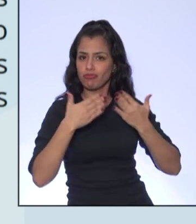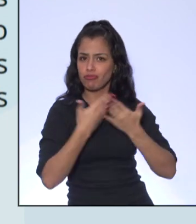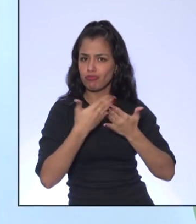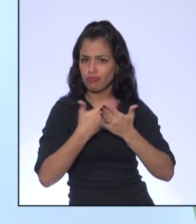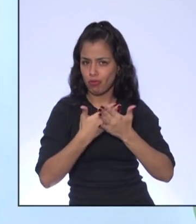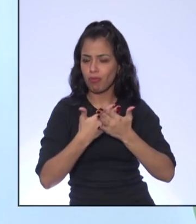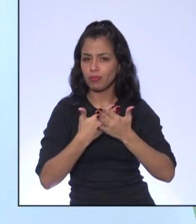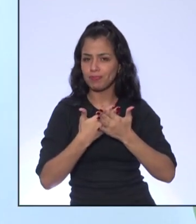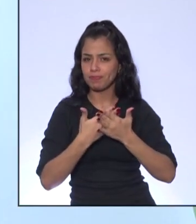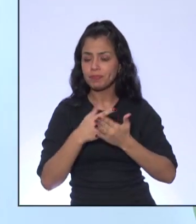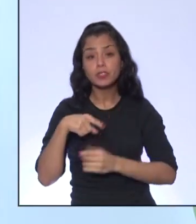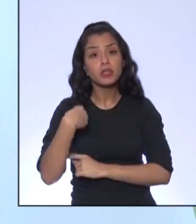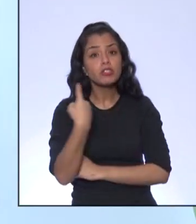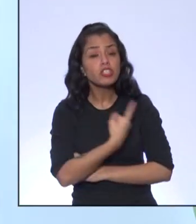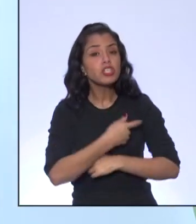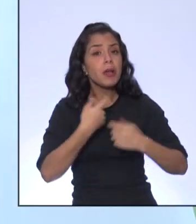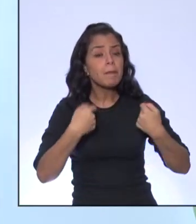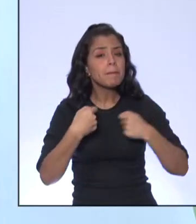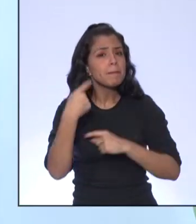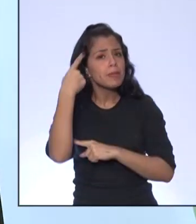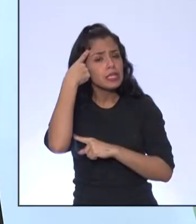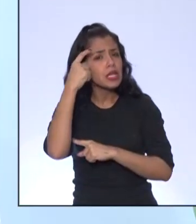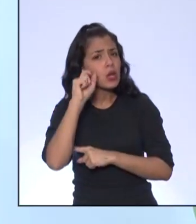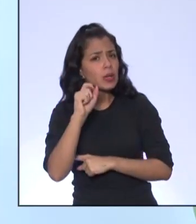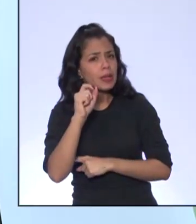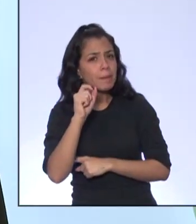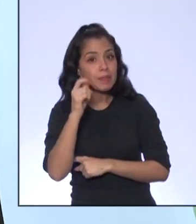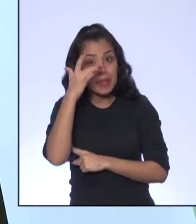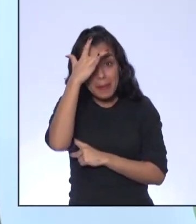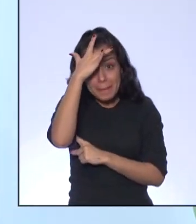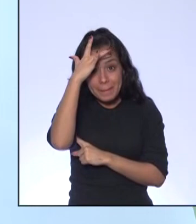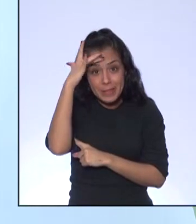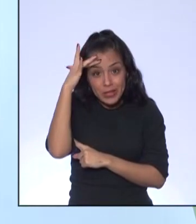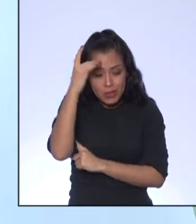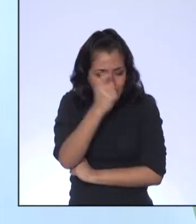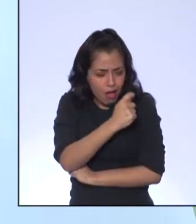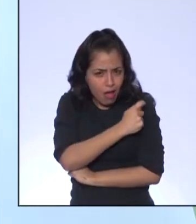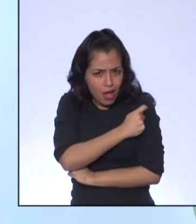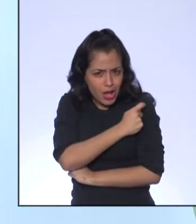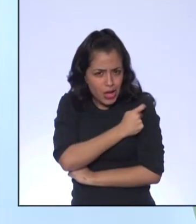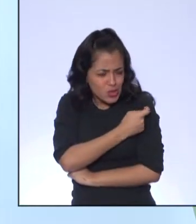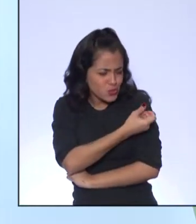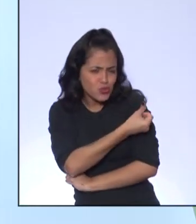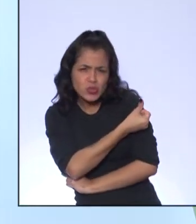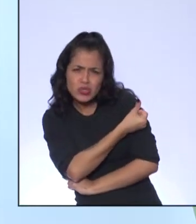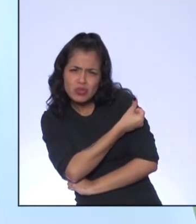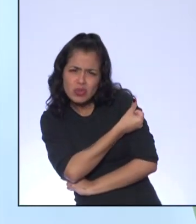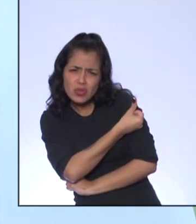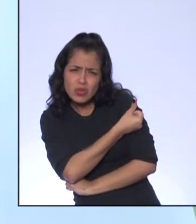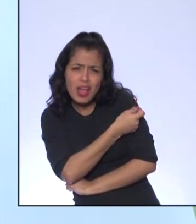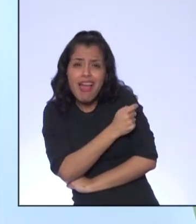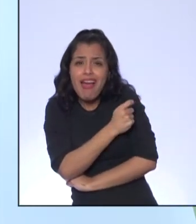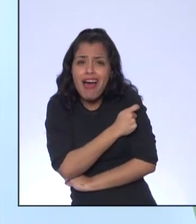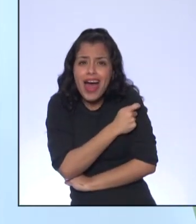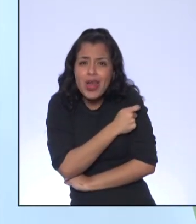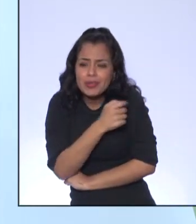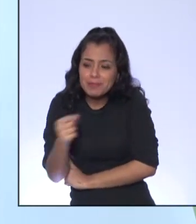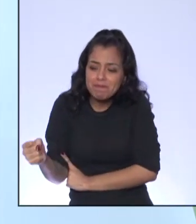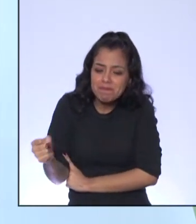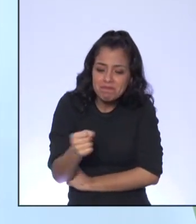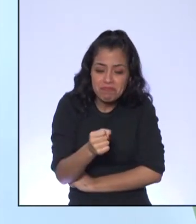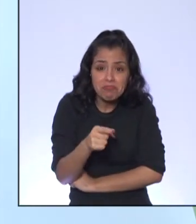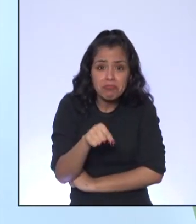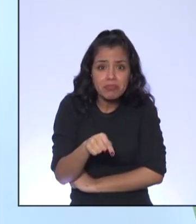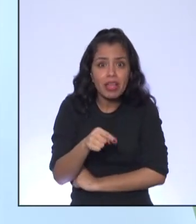que o aluno do sexto ano é aquele aluninho que está chegando agora. Vocês devem ter sentido,